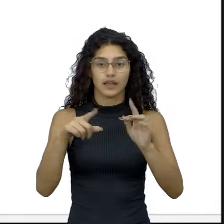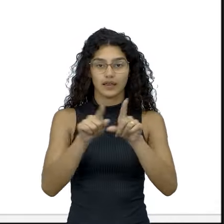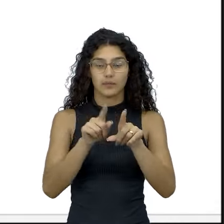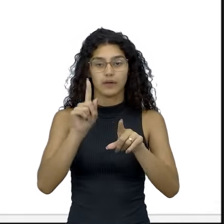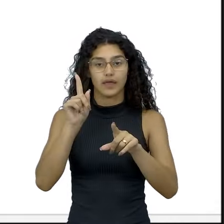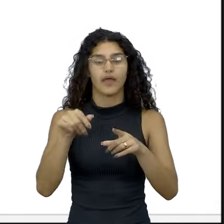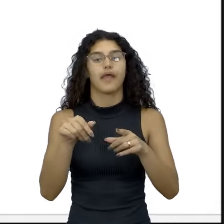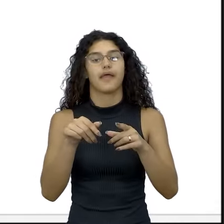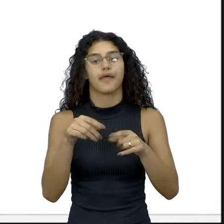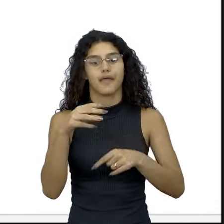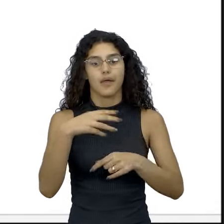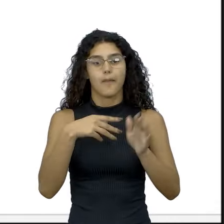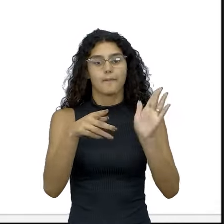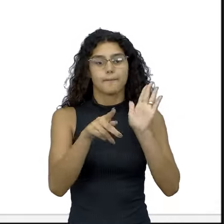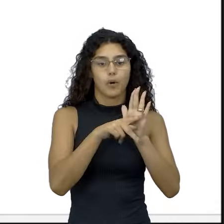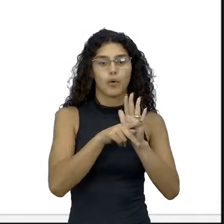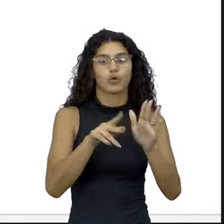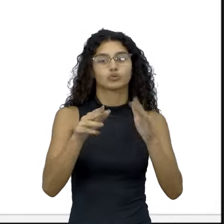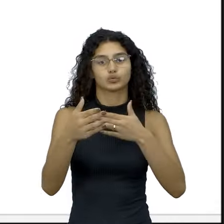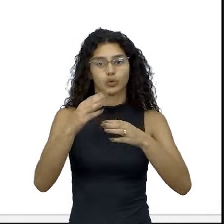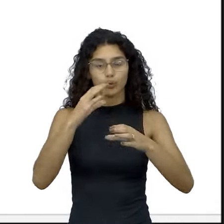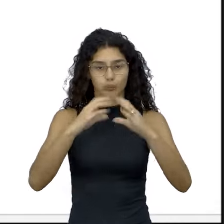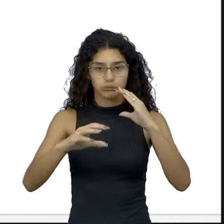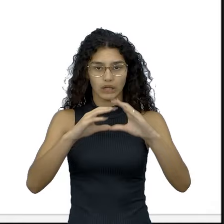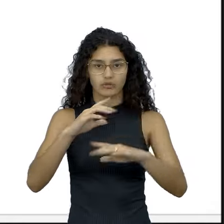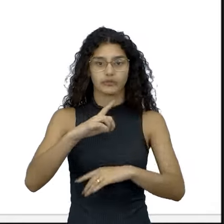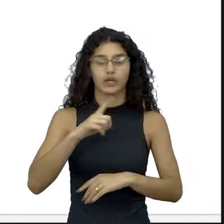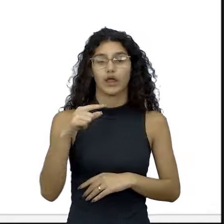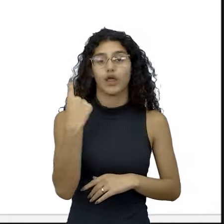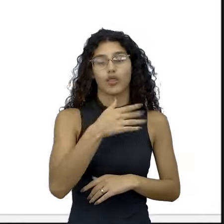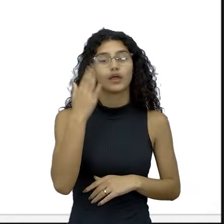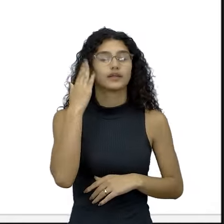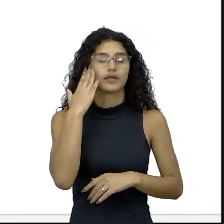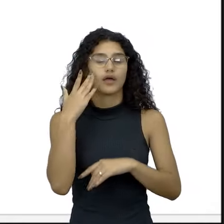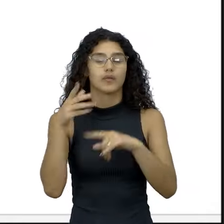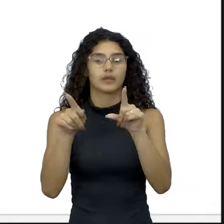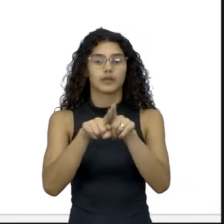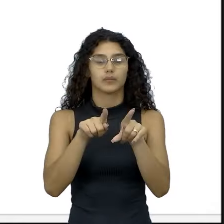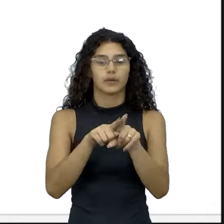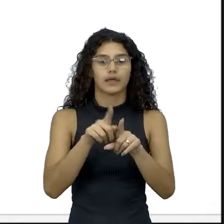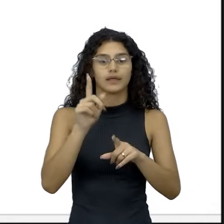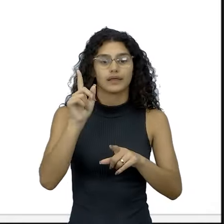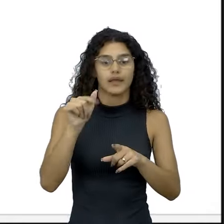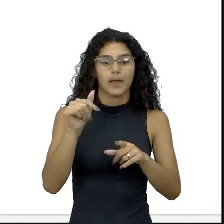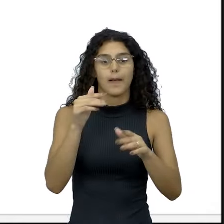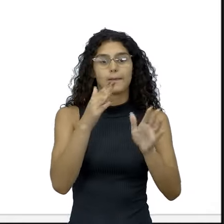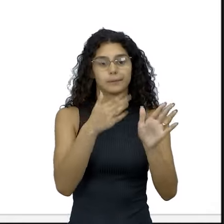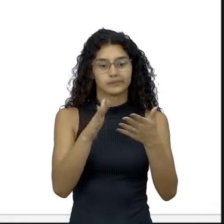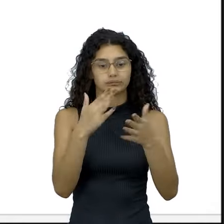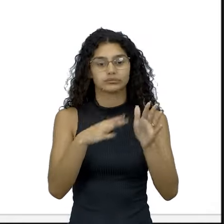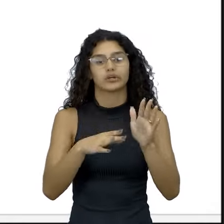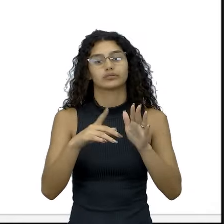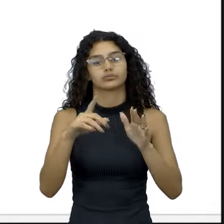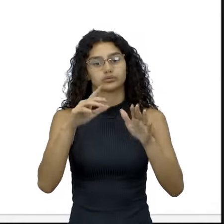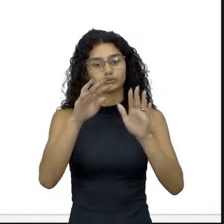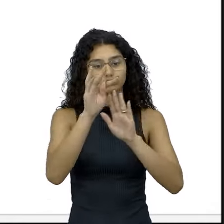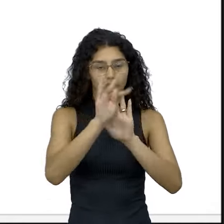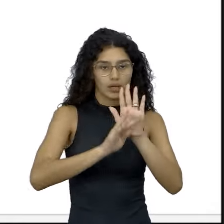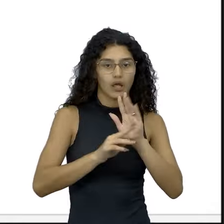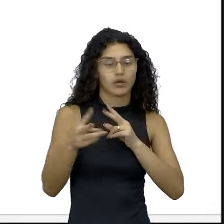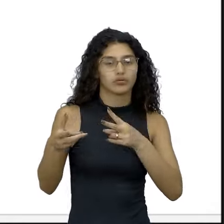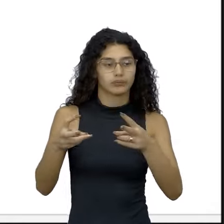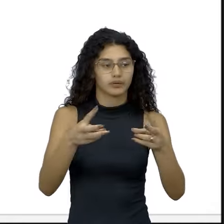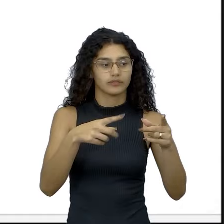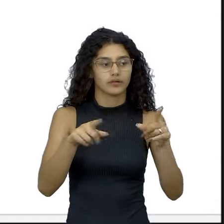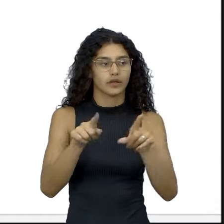elas dão condições para o propósito comunicativo. E a gente sabe que é aí a produção dos textos. Nós vamos observar